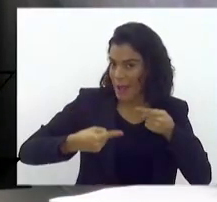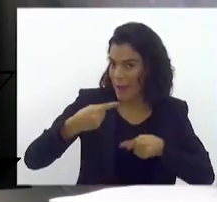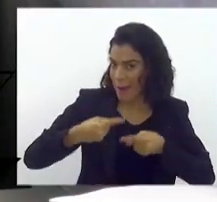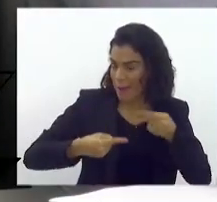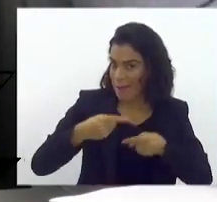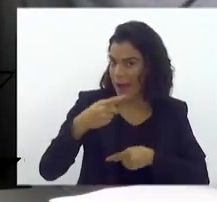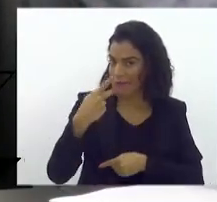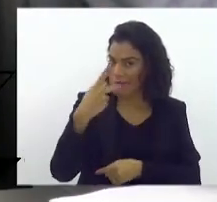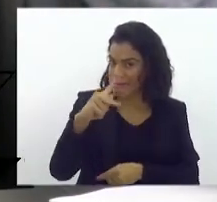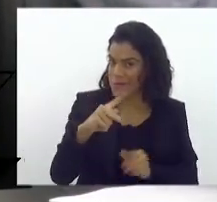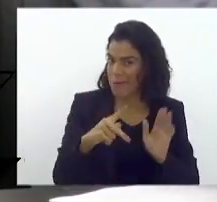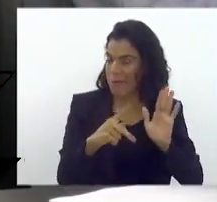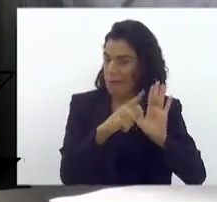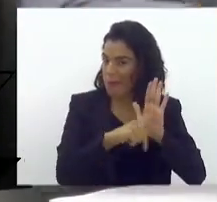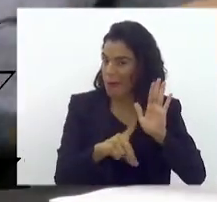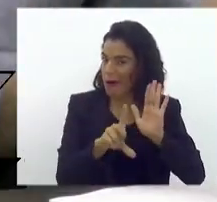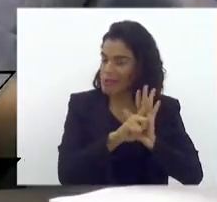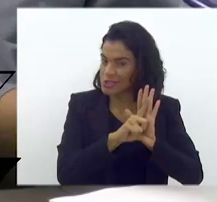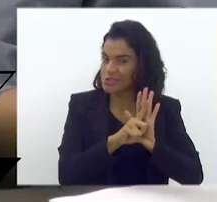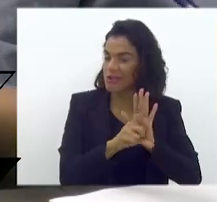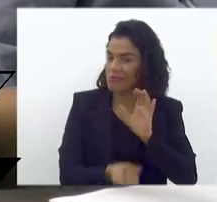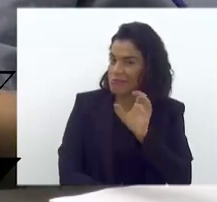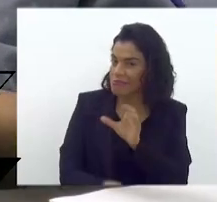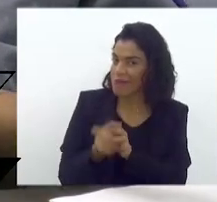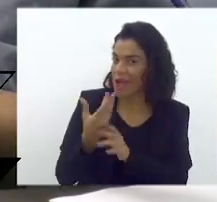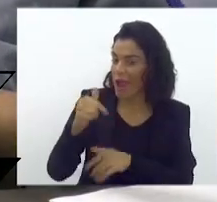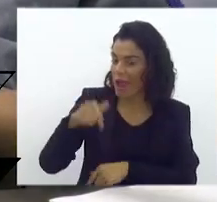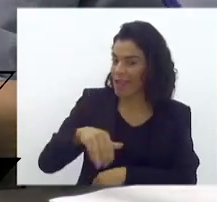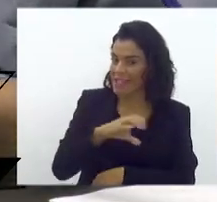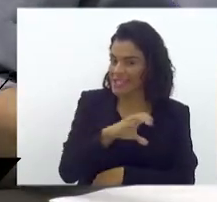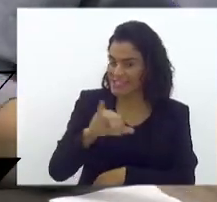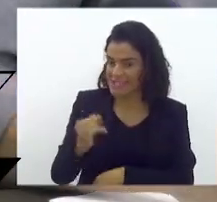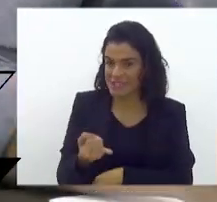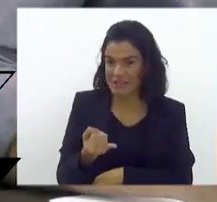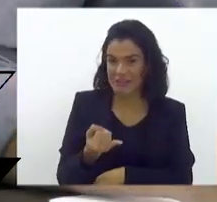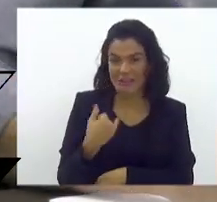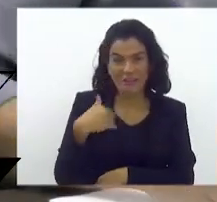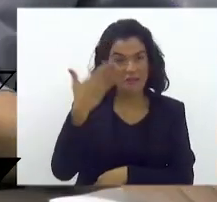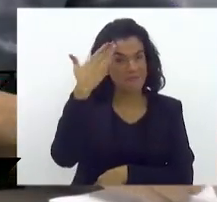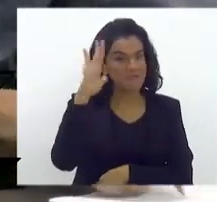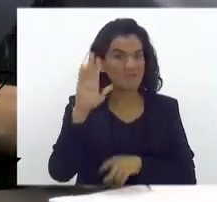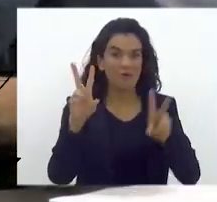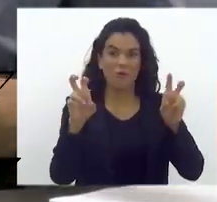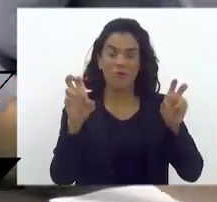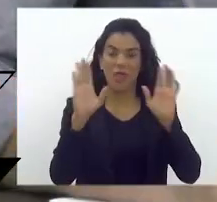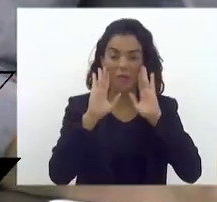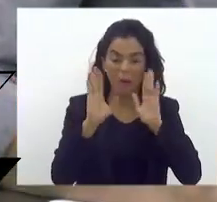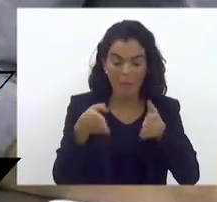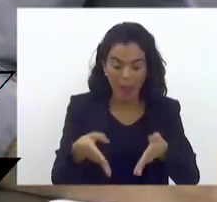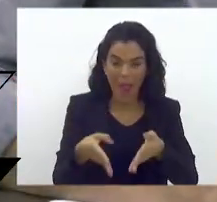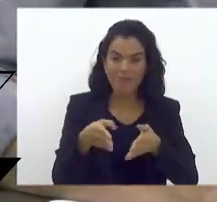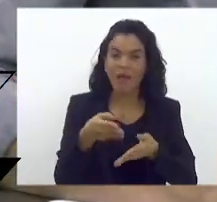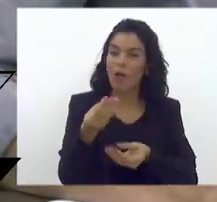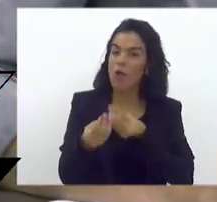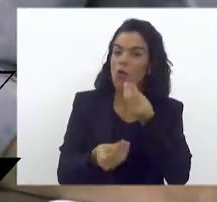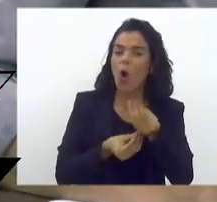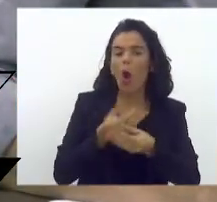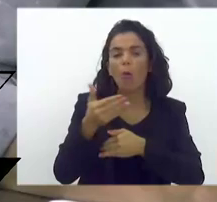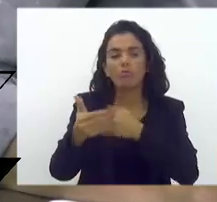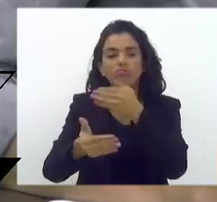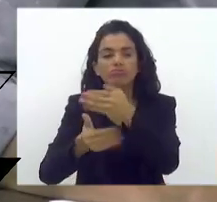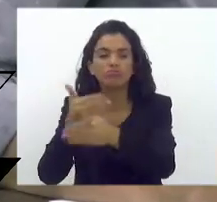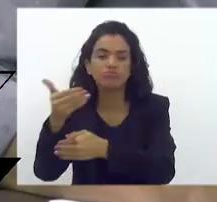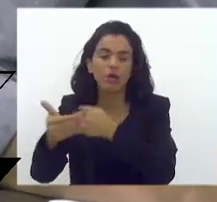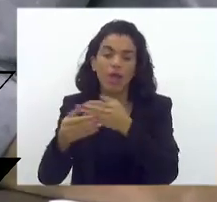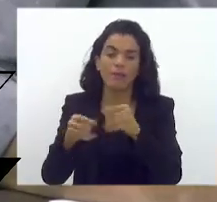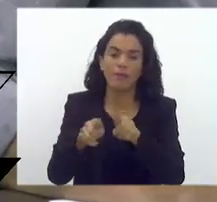vosso projeto originou aqui na CCJ. Vossa Excelência, foi um tema central. Agora, como isso será feito, foi